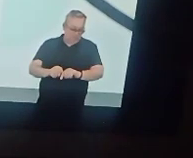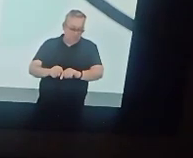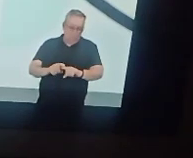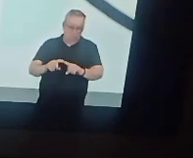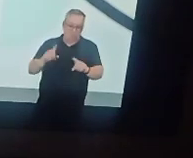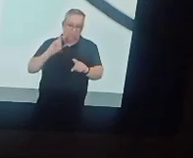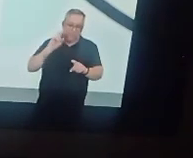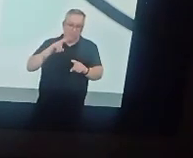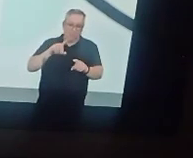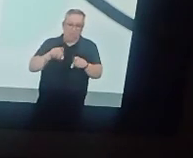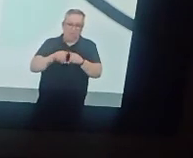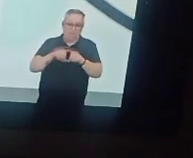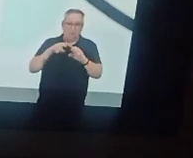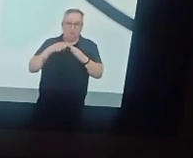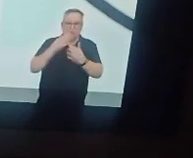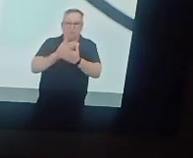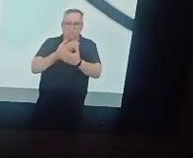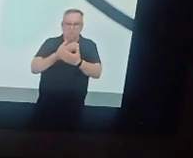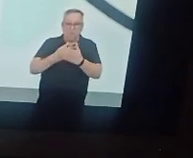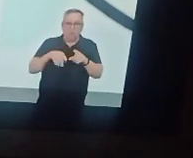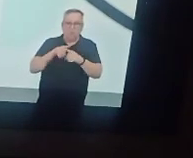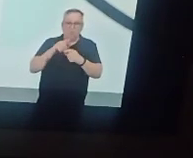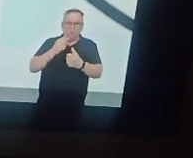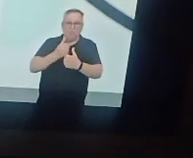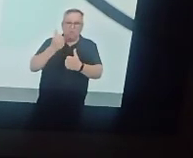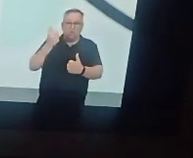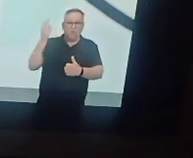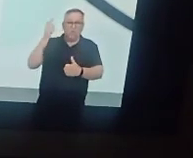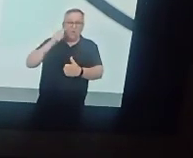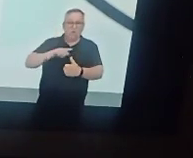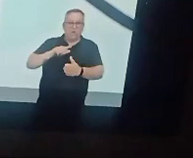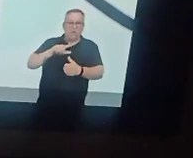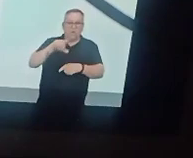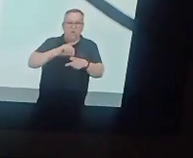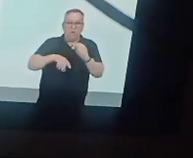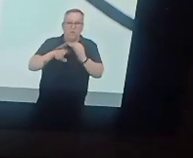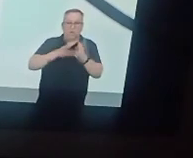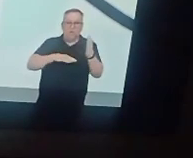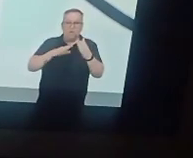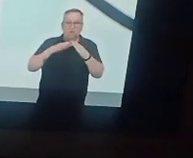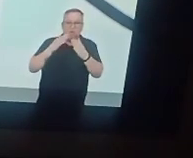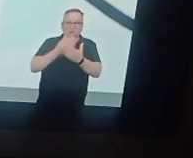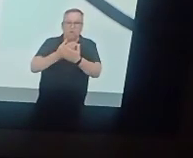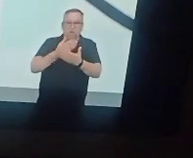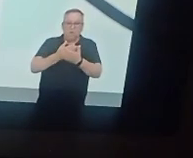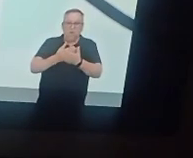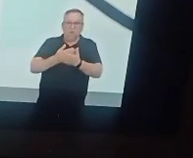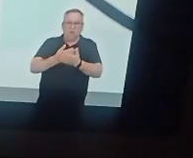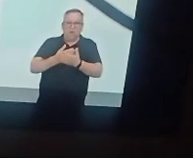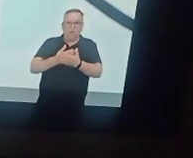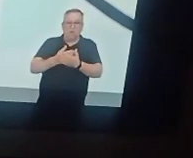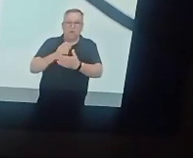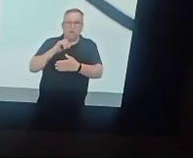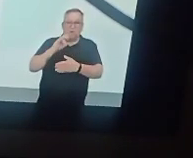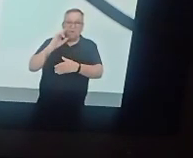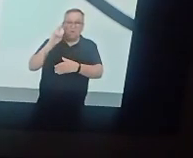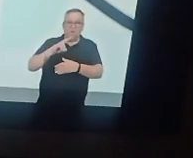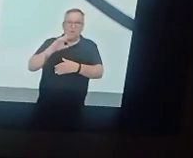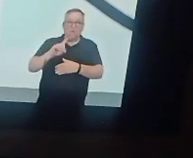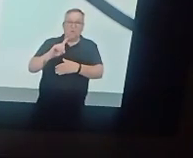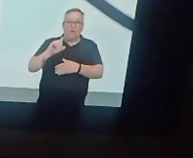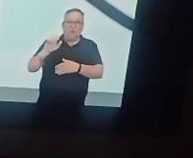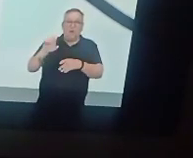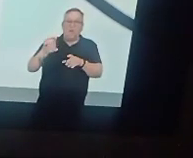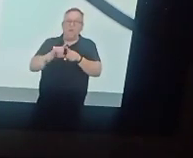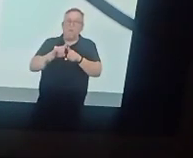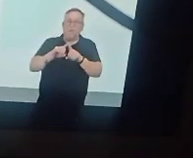vem travado na sua unidade escolar, a diretoria consegue selecionar todas as unidades escolares, né, circunscritas à sua DS, e